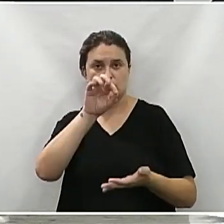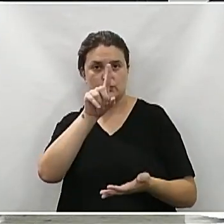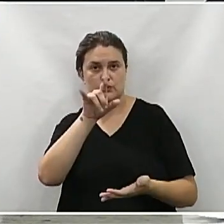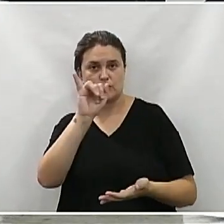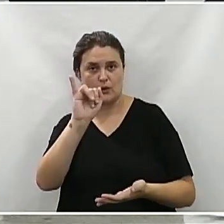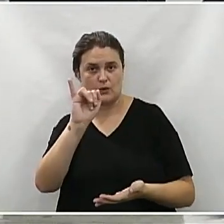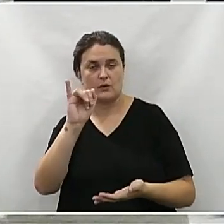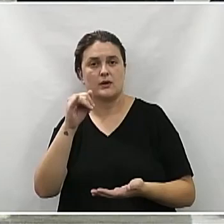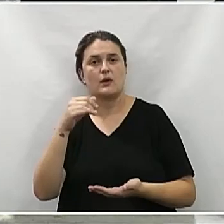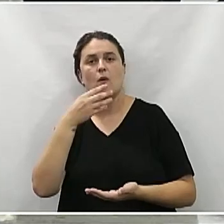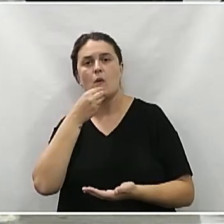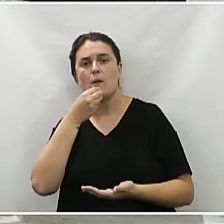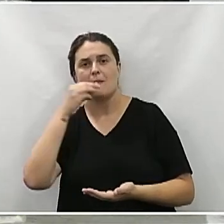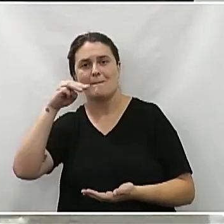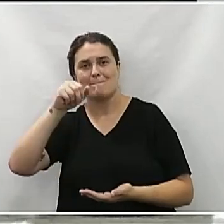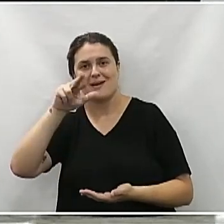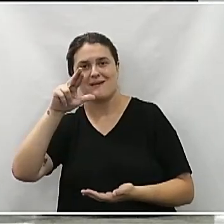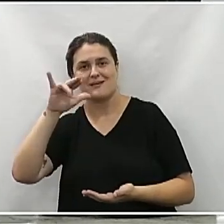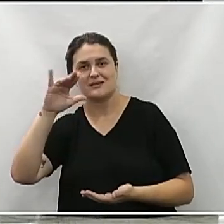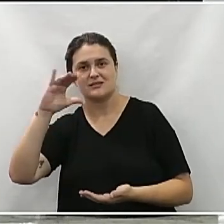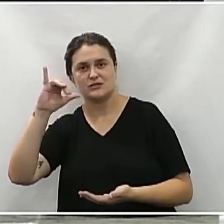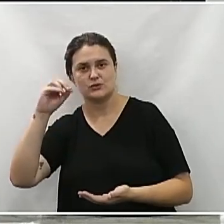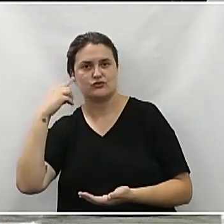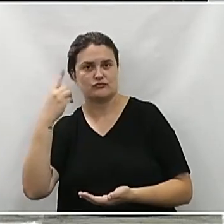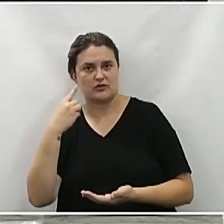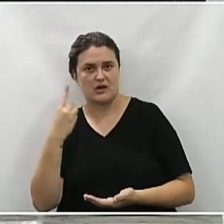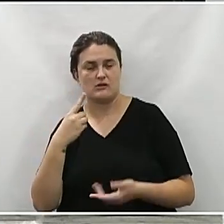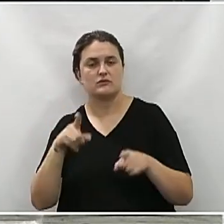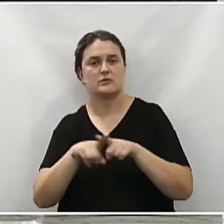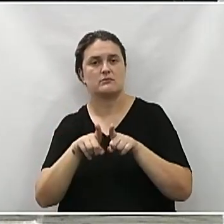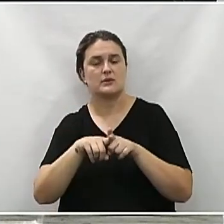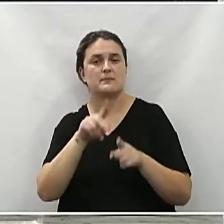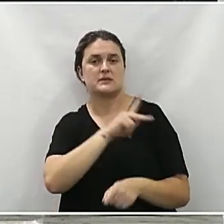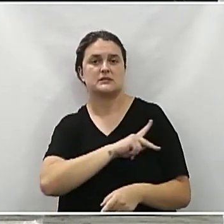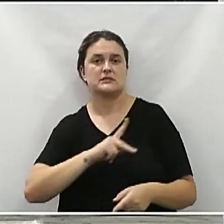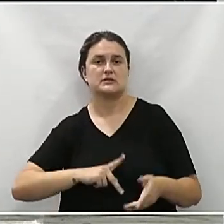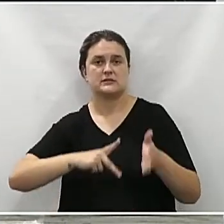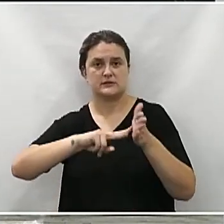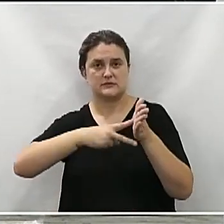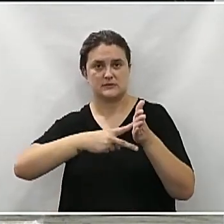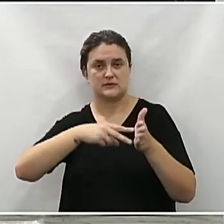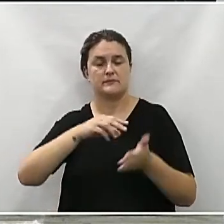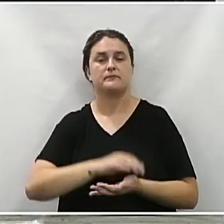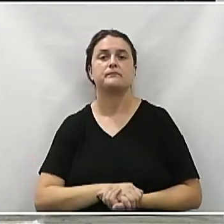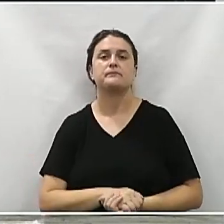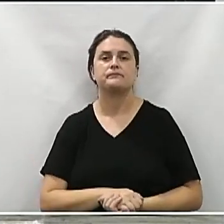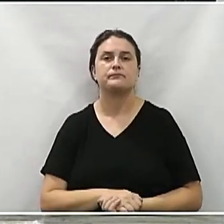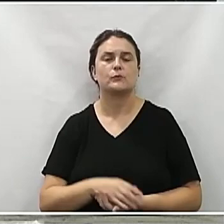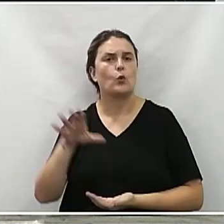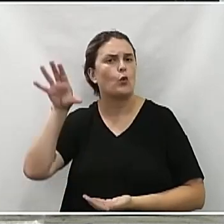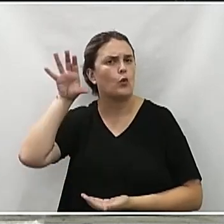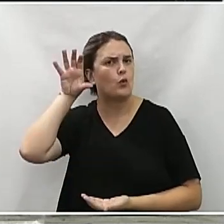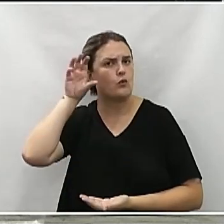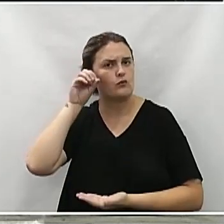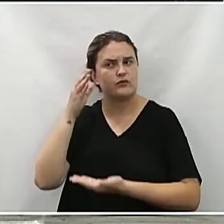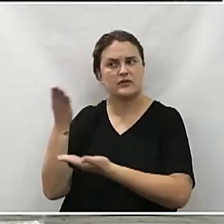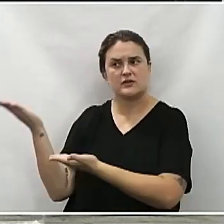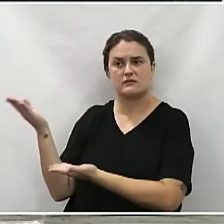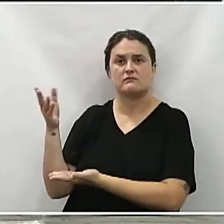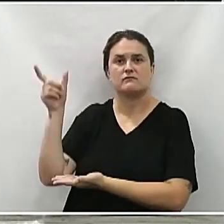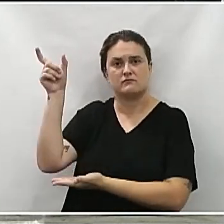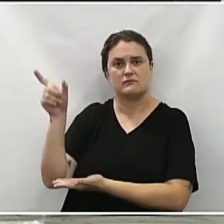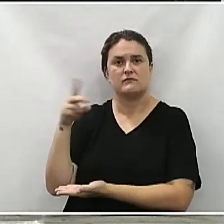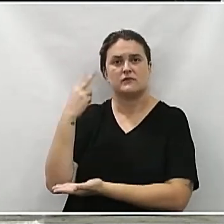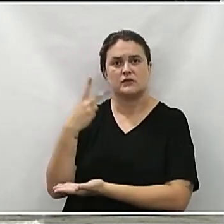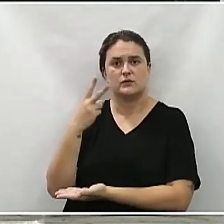Marcinho Márcio enfim todos que estão nos acompanhando ouvindo a sua fala Ricardo Sass